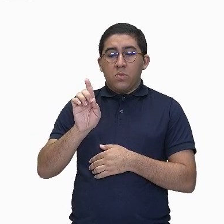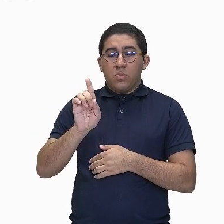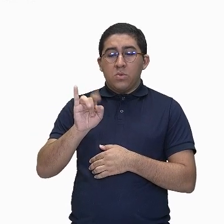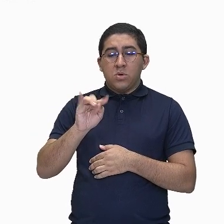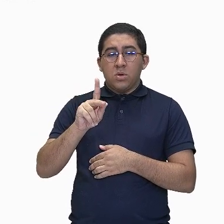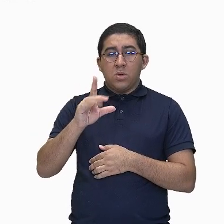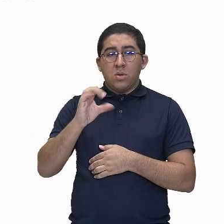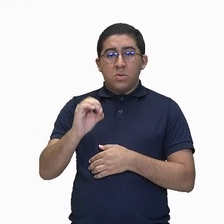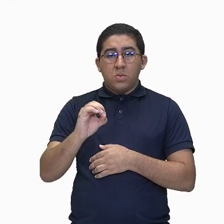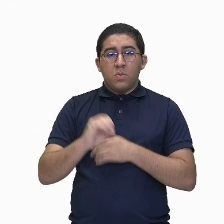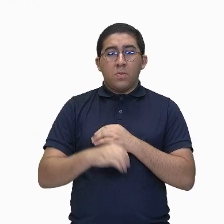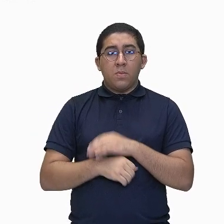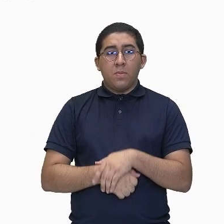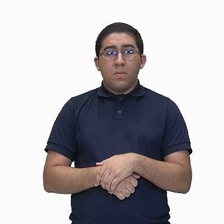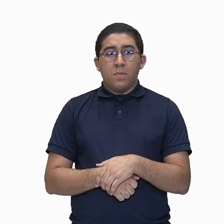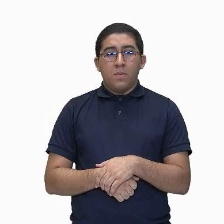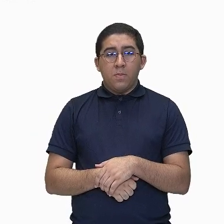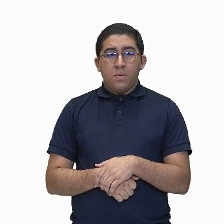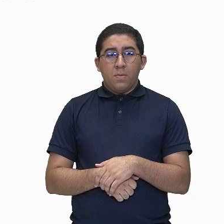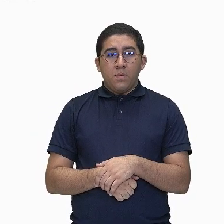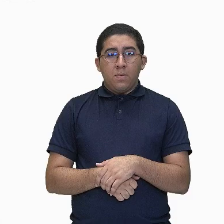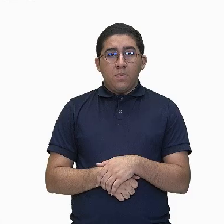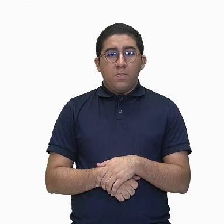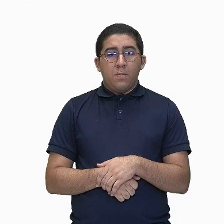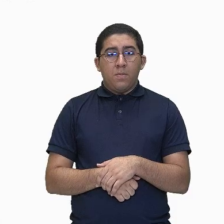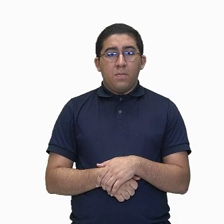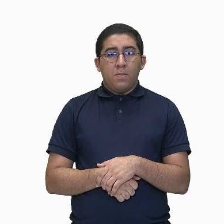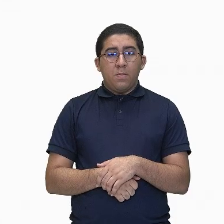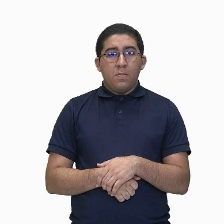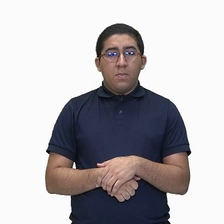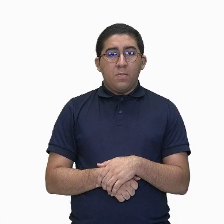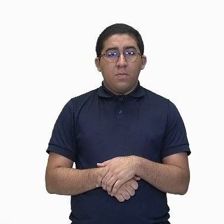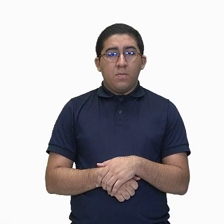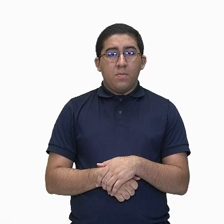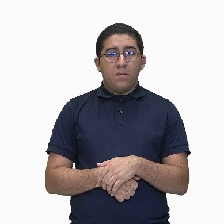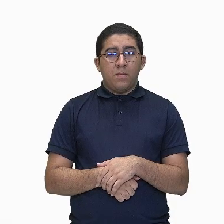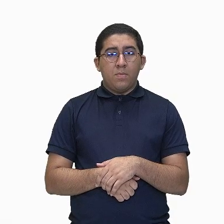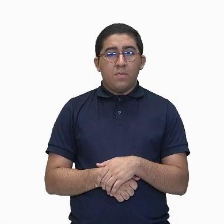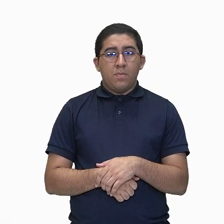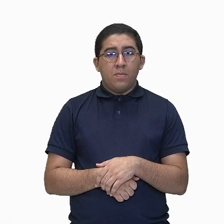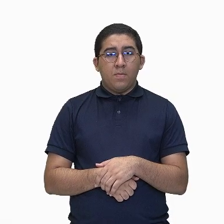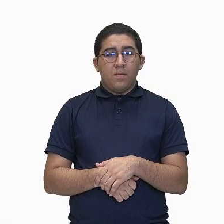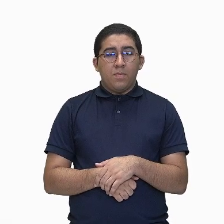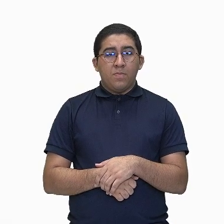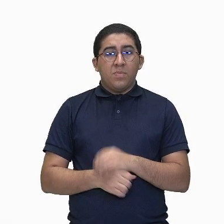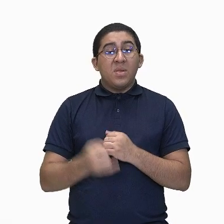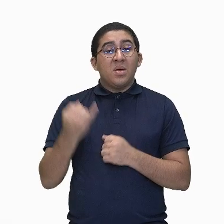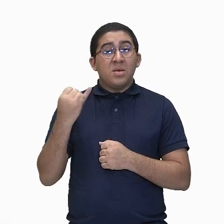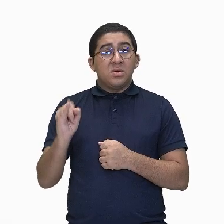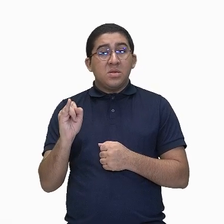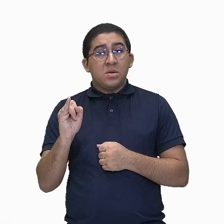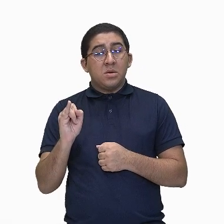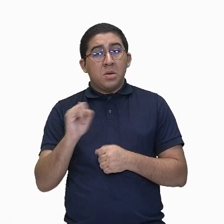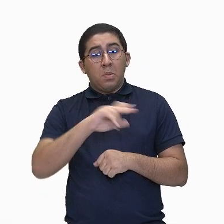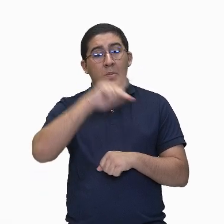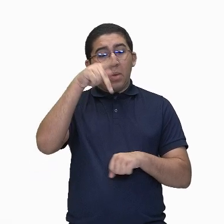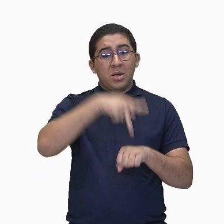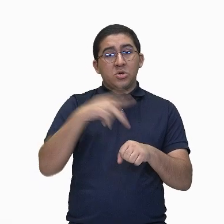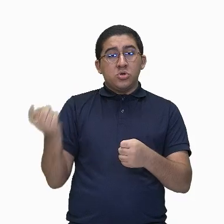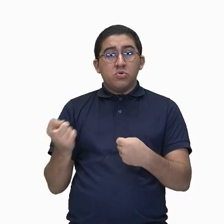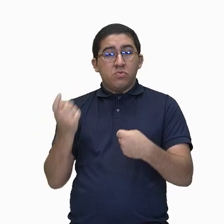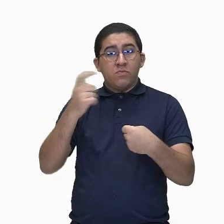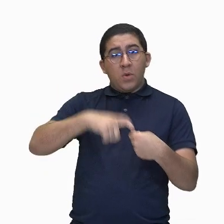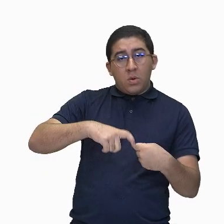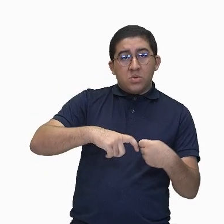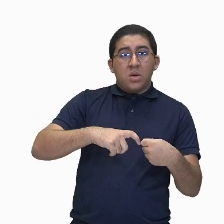significa o refugiado? Caso retornem, correm o risco, né, de serem mortas.